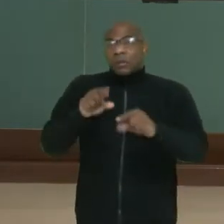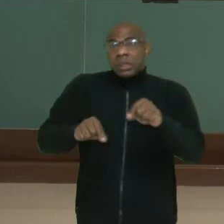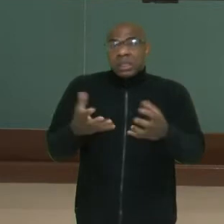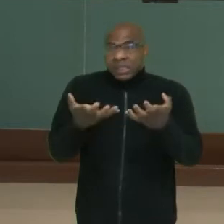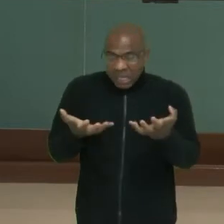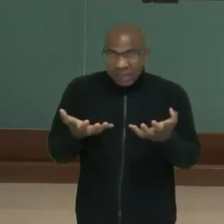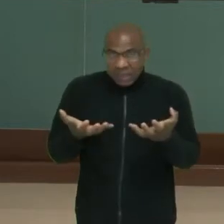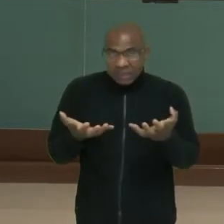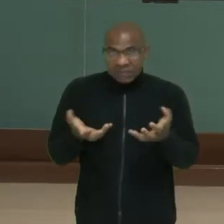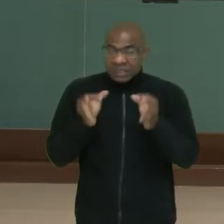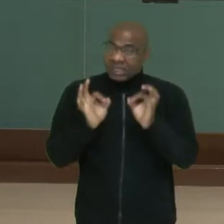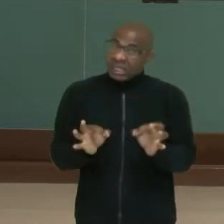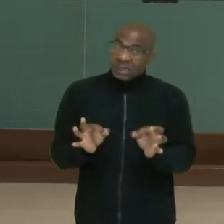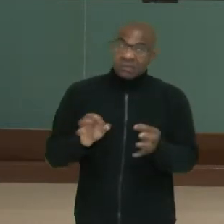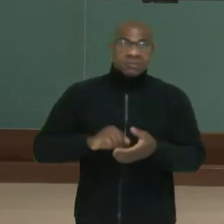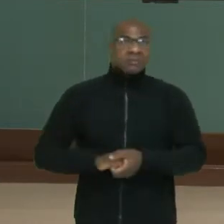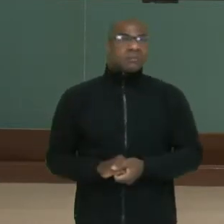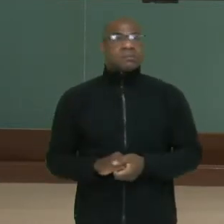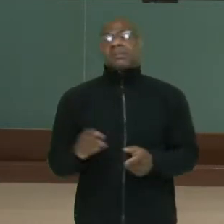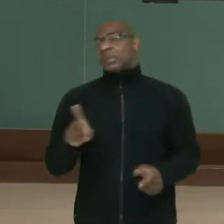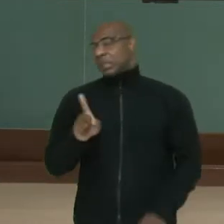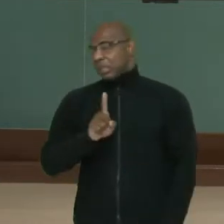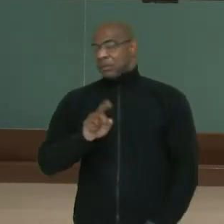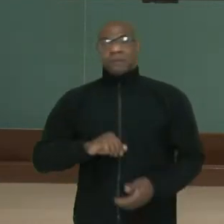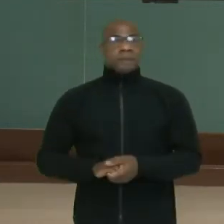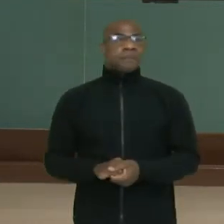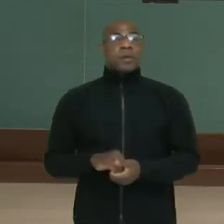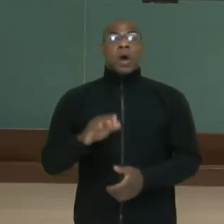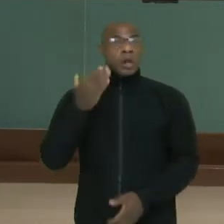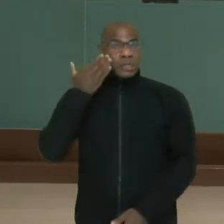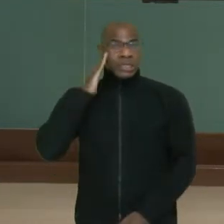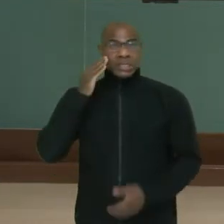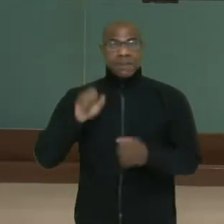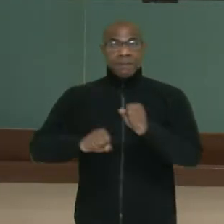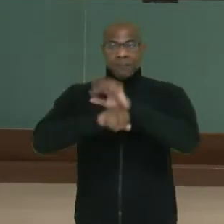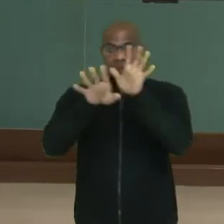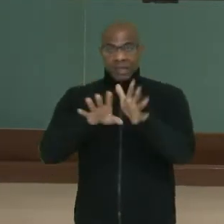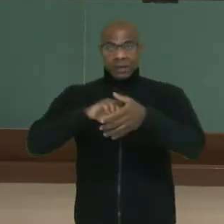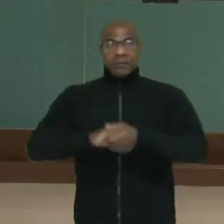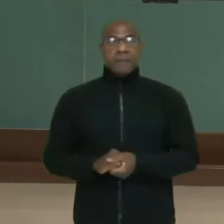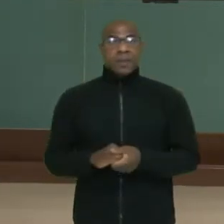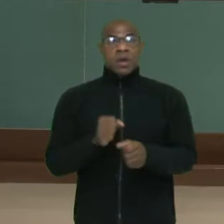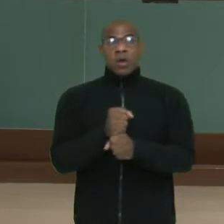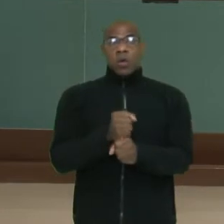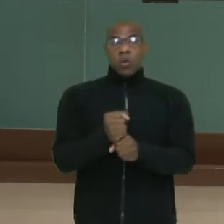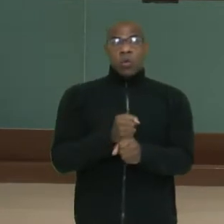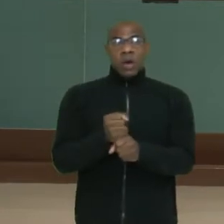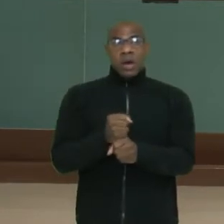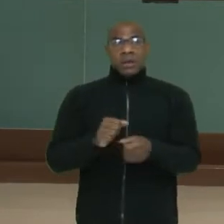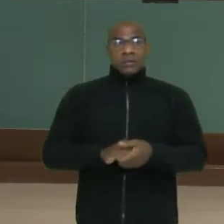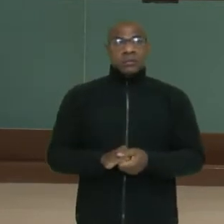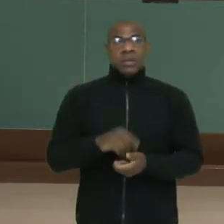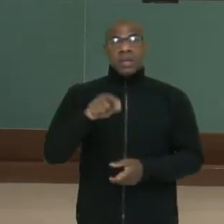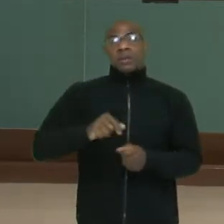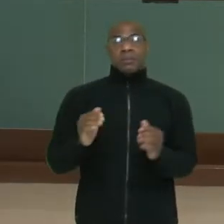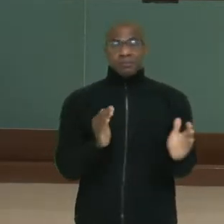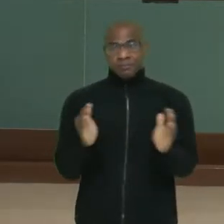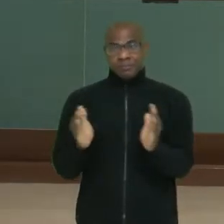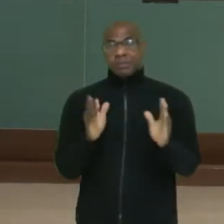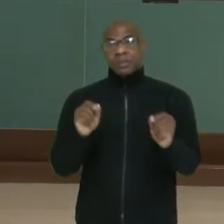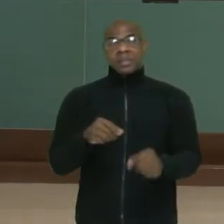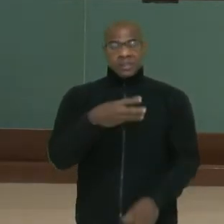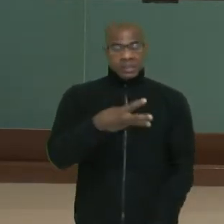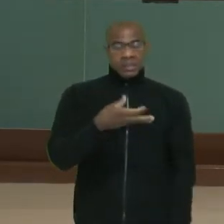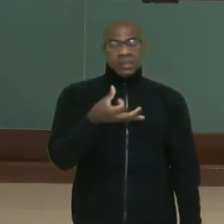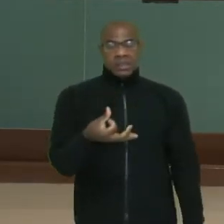e vai ter que dar certo? Não, gente, só para entender, o ano comercial é um período que nós utilizamos o número